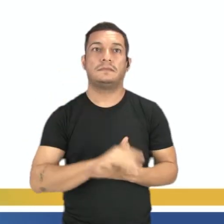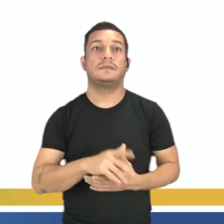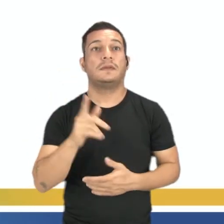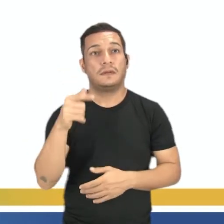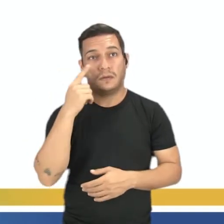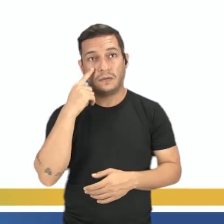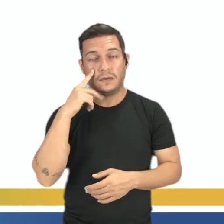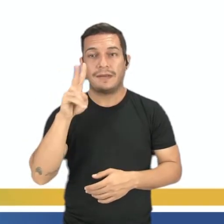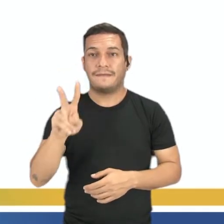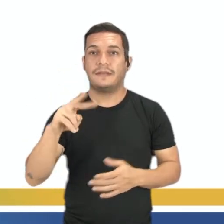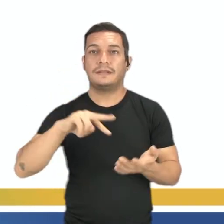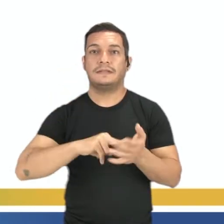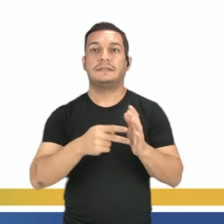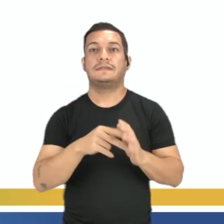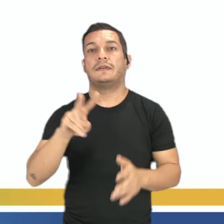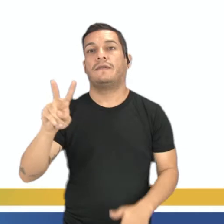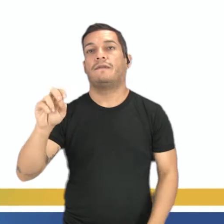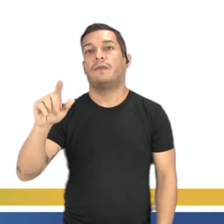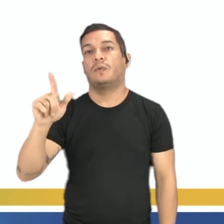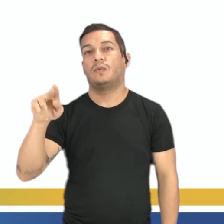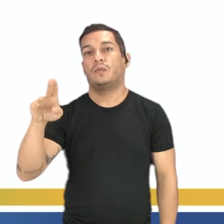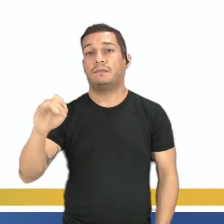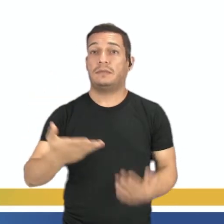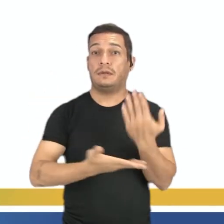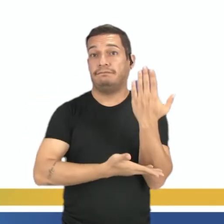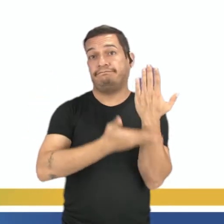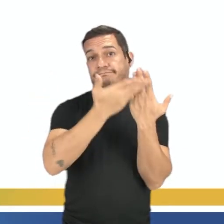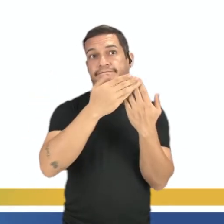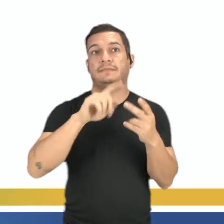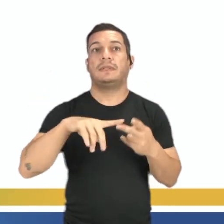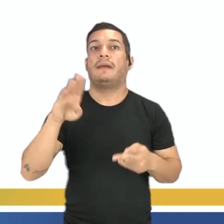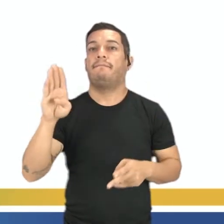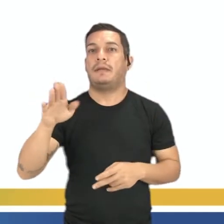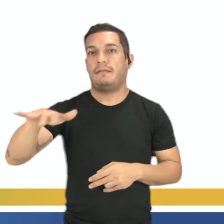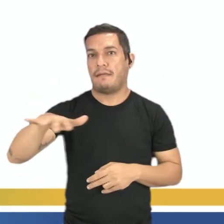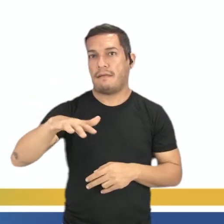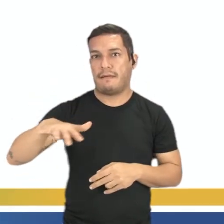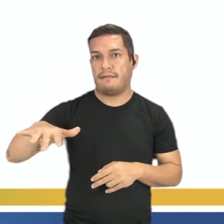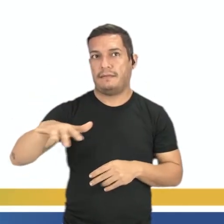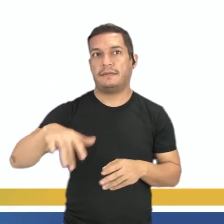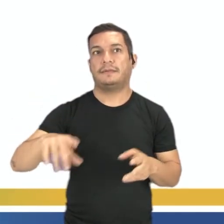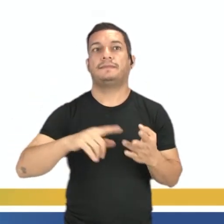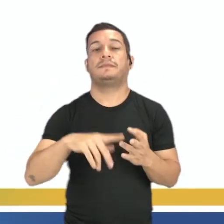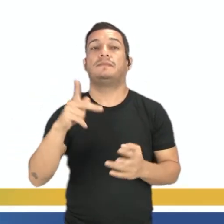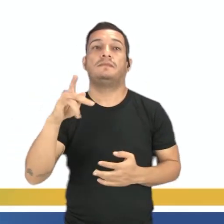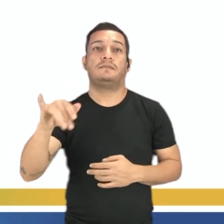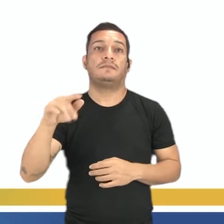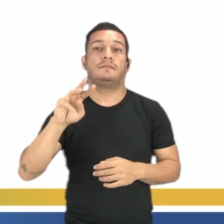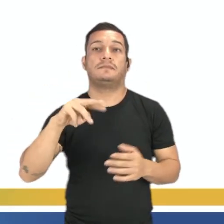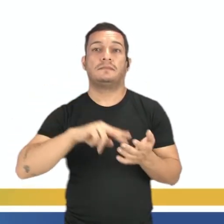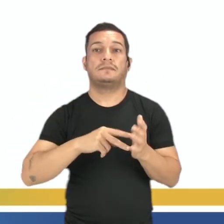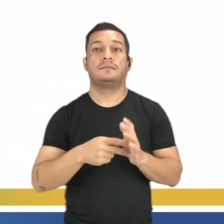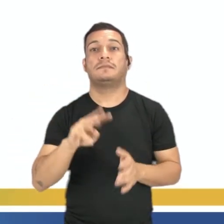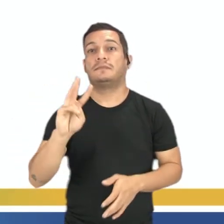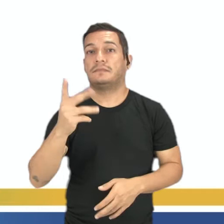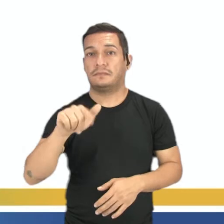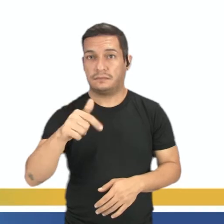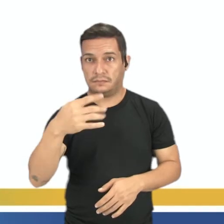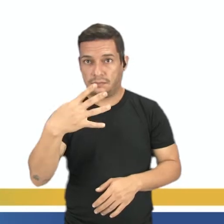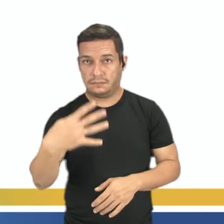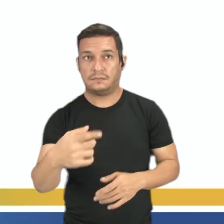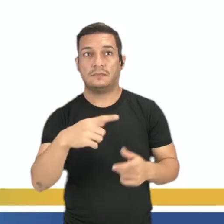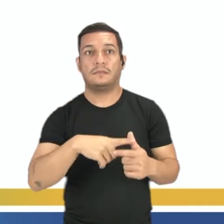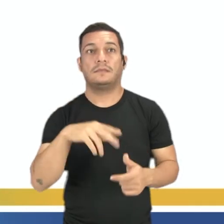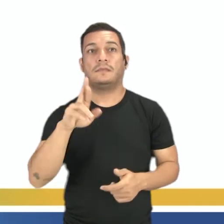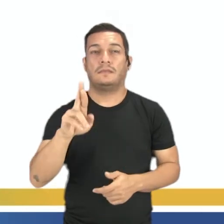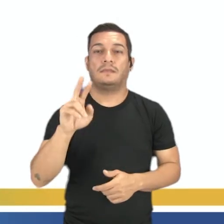Onde o meu V representa o volume, AB representa a área da base O π representa 3,14. O